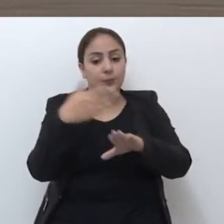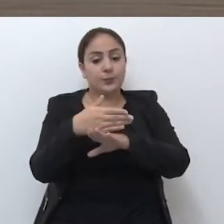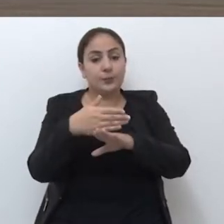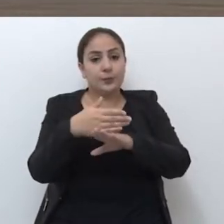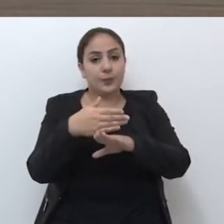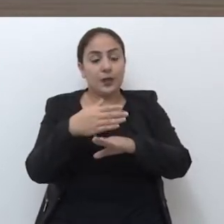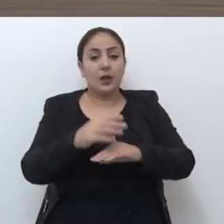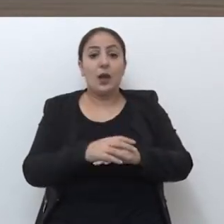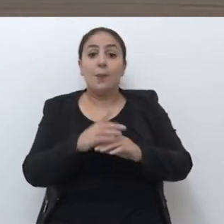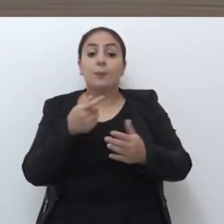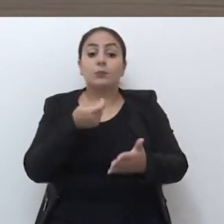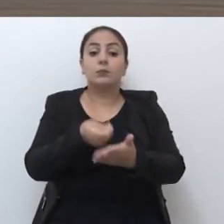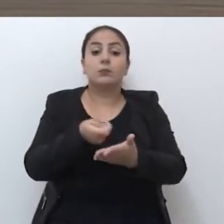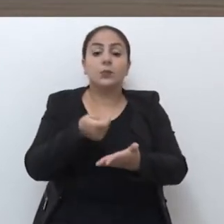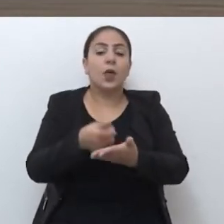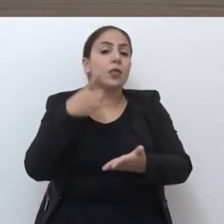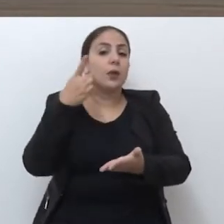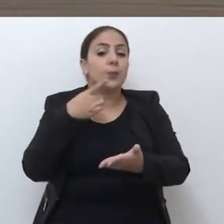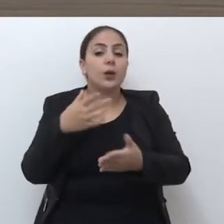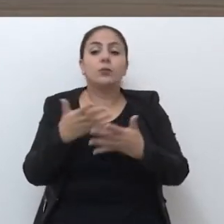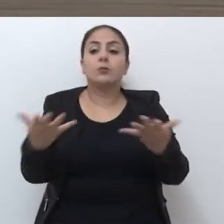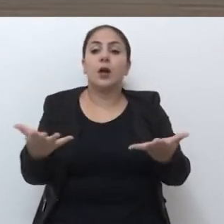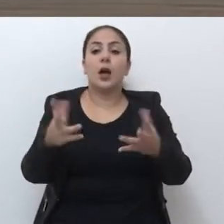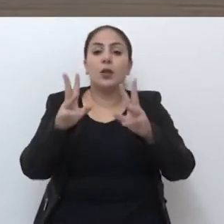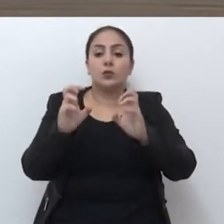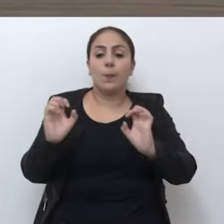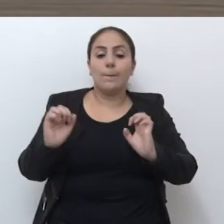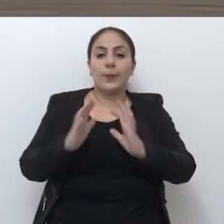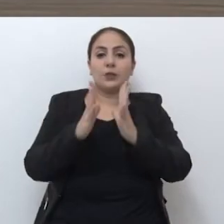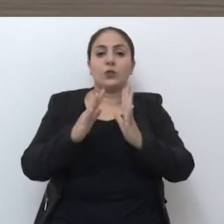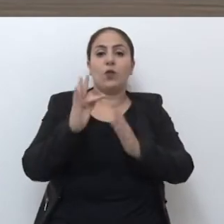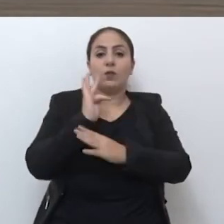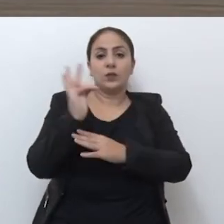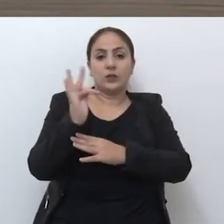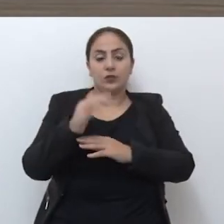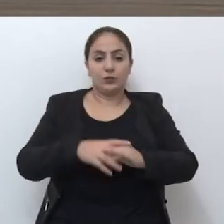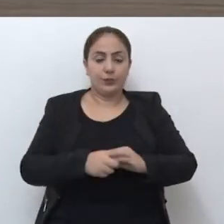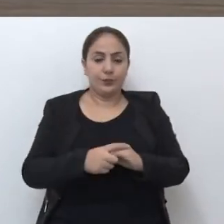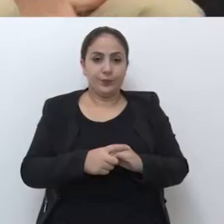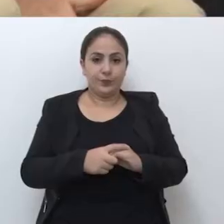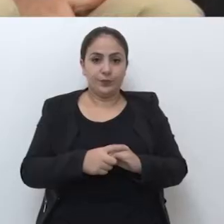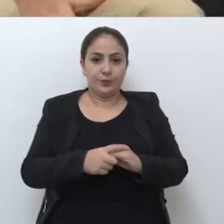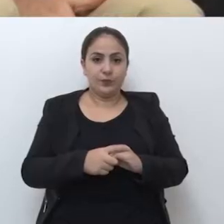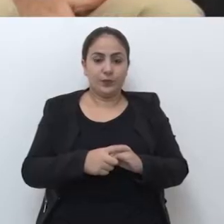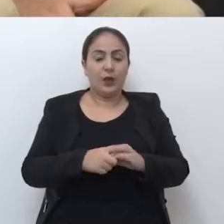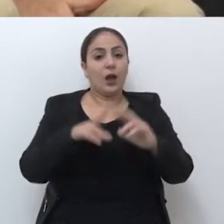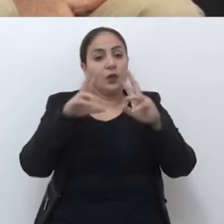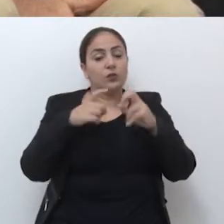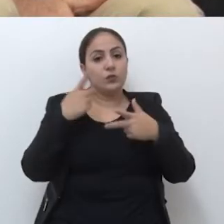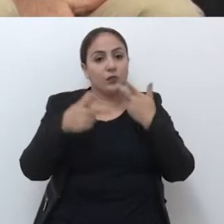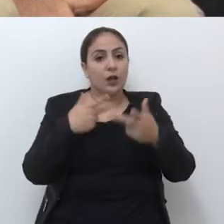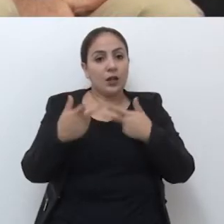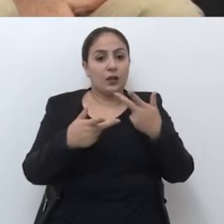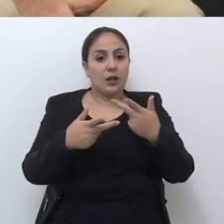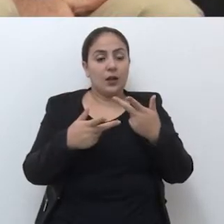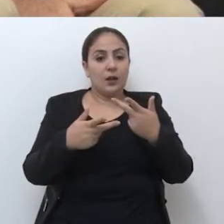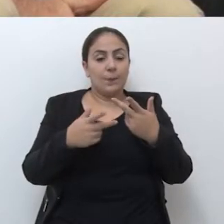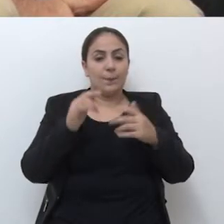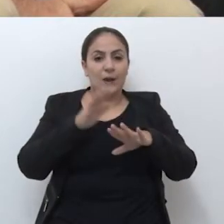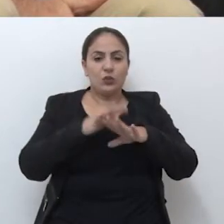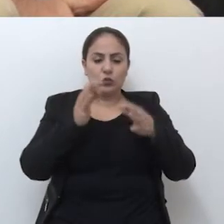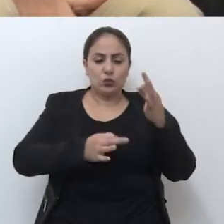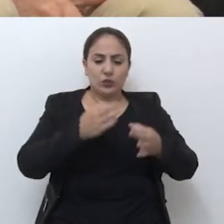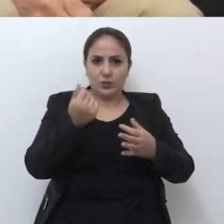passofundenses cobrem dos deputados uma posição sobre o Pacto Federativo. O tema envolve a repartição